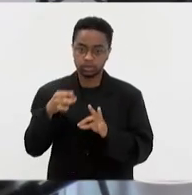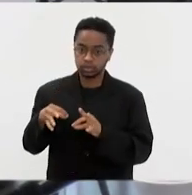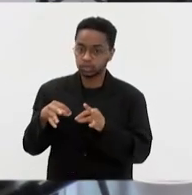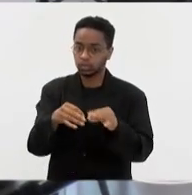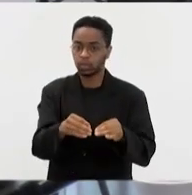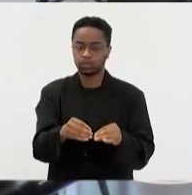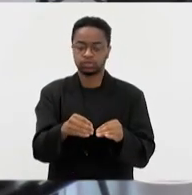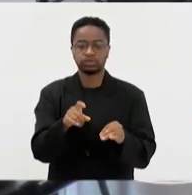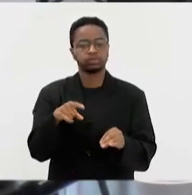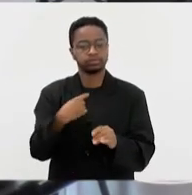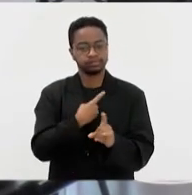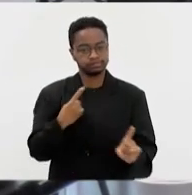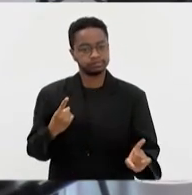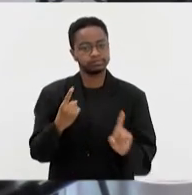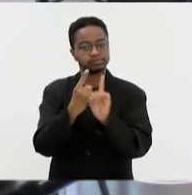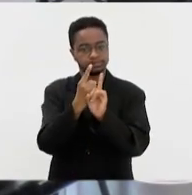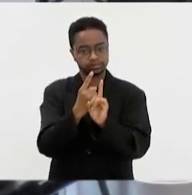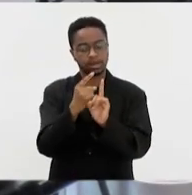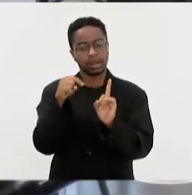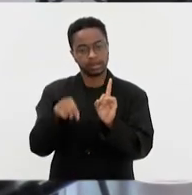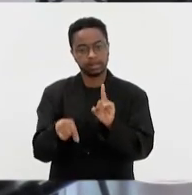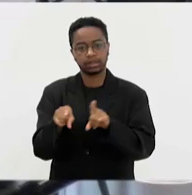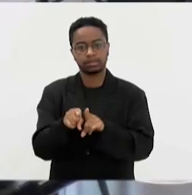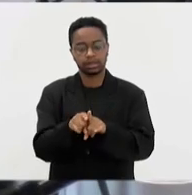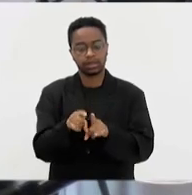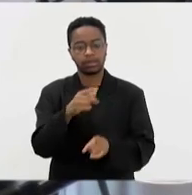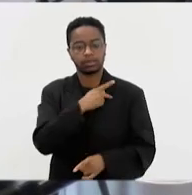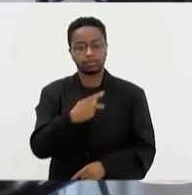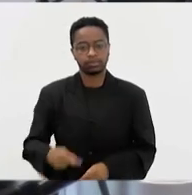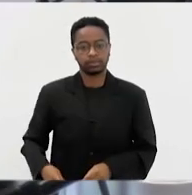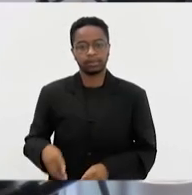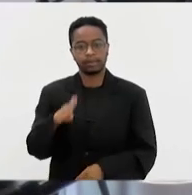fazer um grande encontro aqui. O presidente Rodrigo Bacelar abraçou